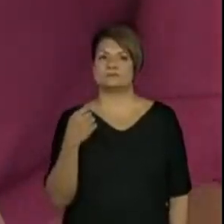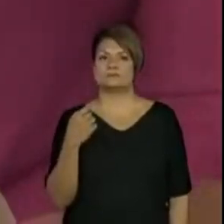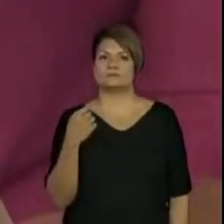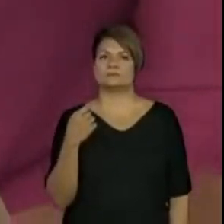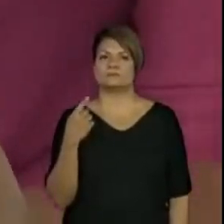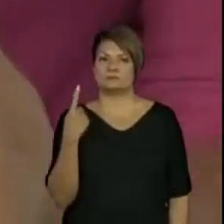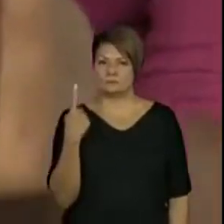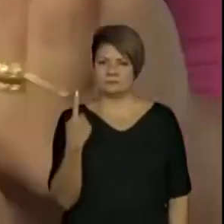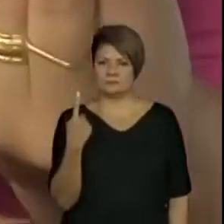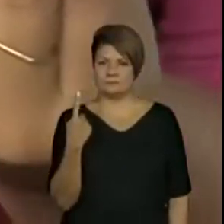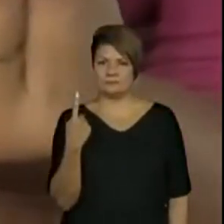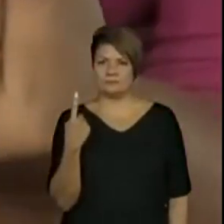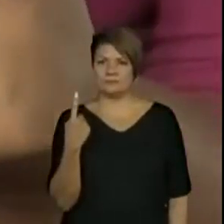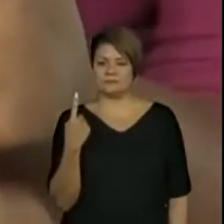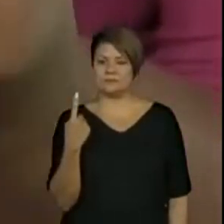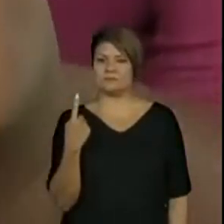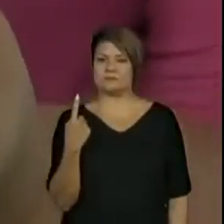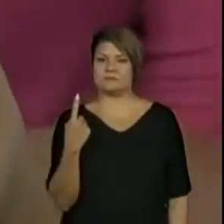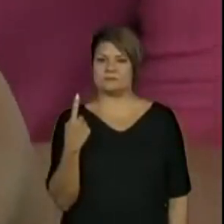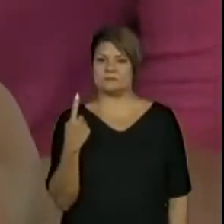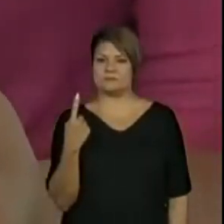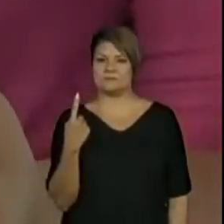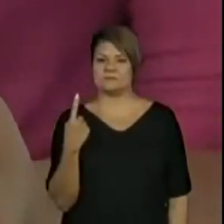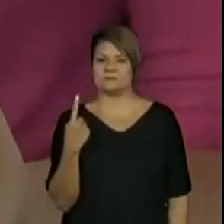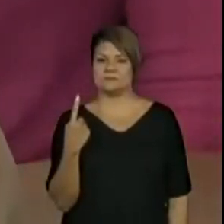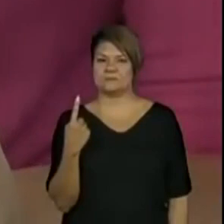Opa! Opa. Um.